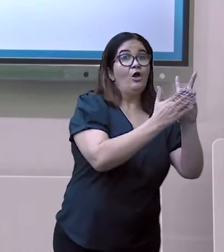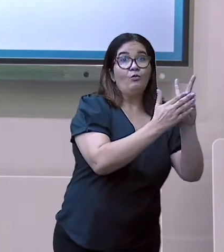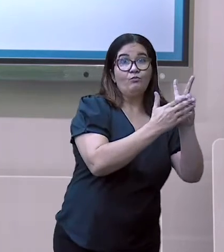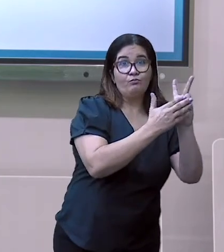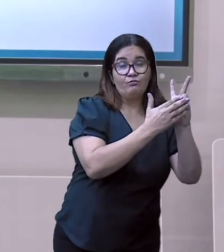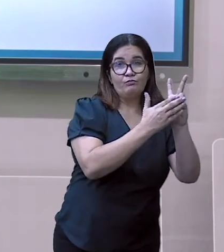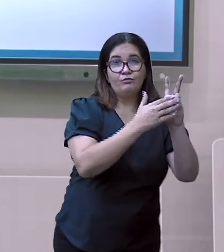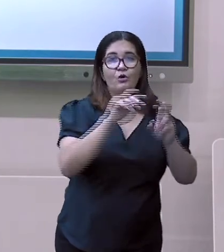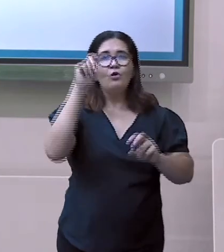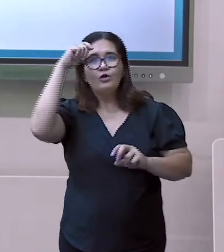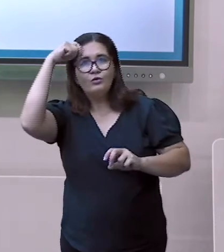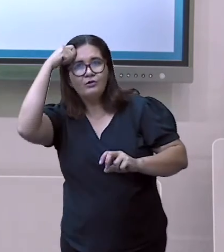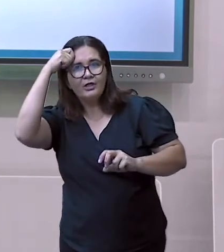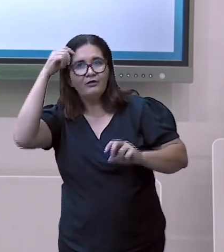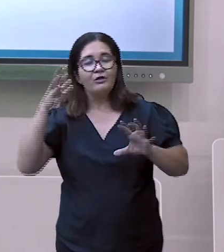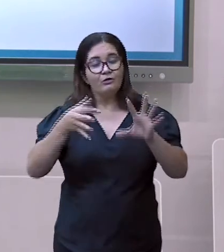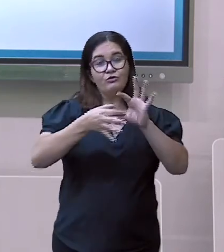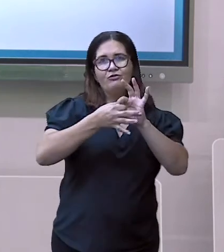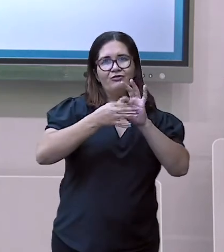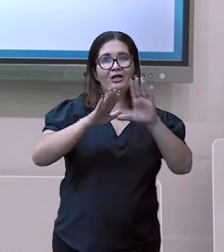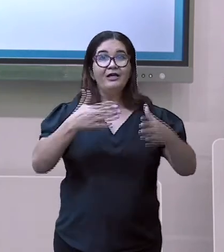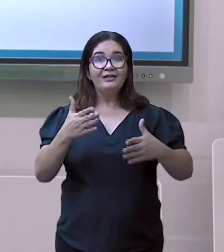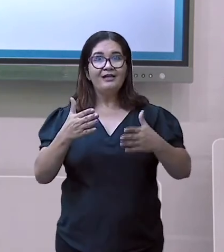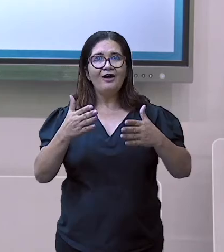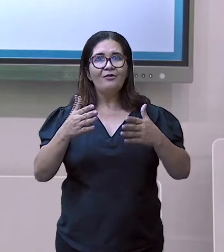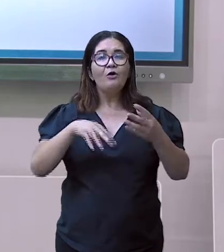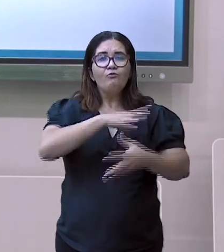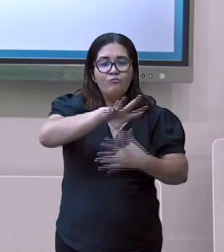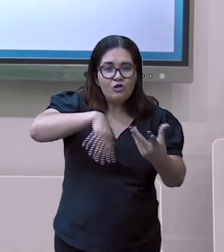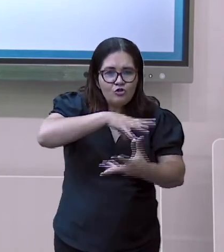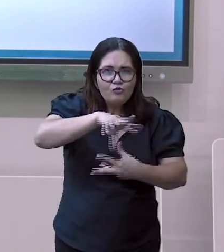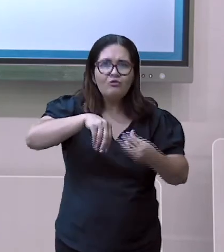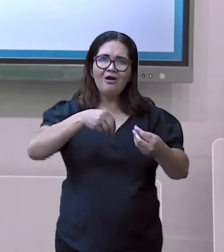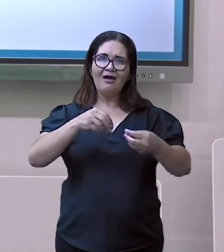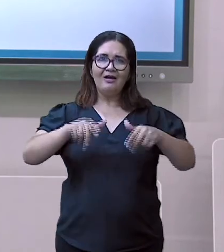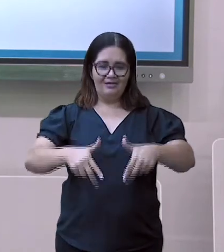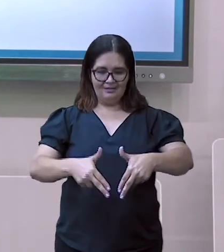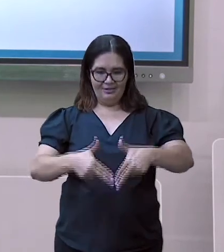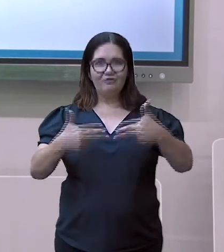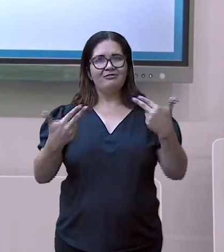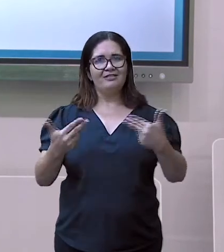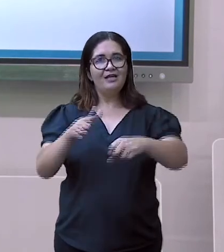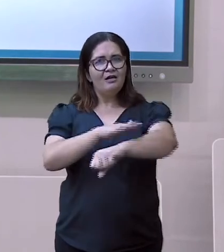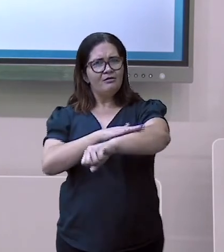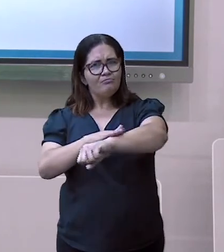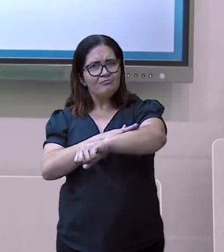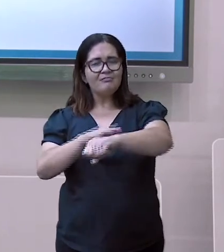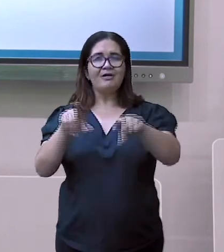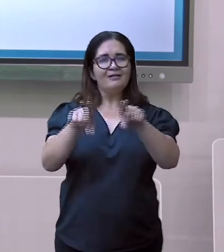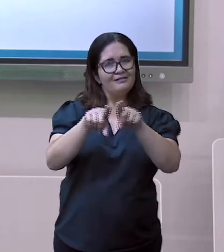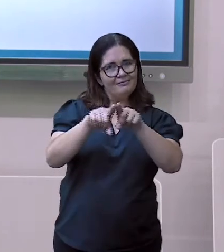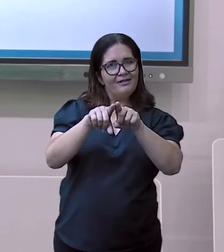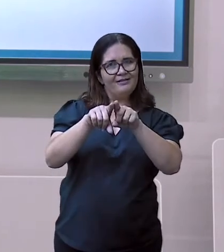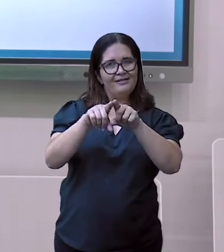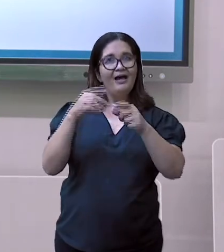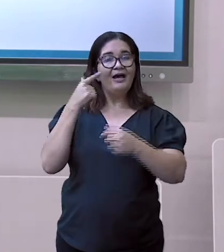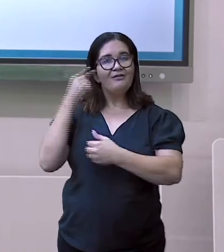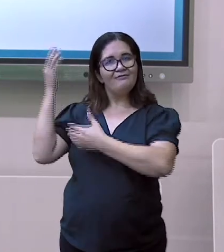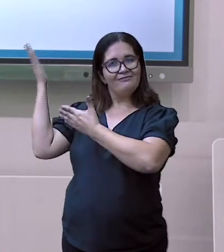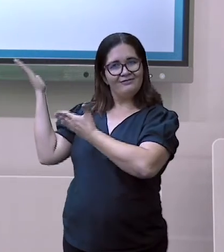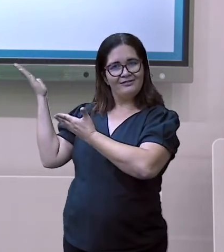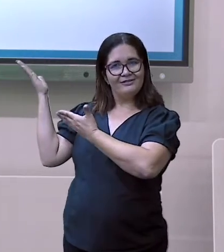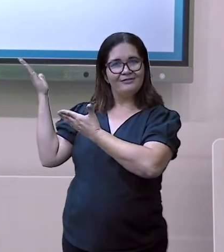negro. Houveram outras misturas, claro, várias outras misturas de pessoas que aqui